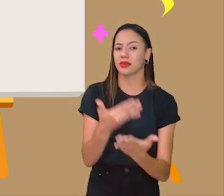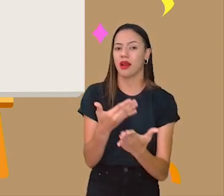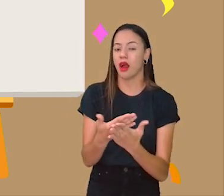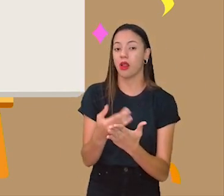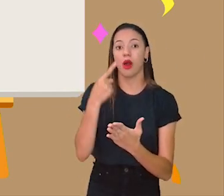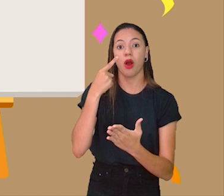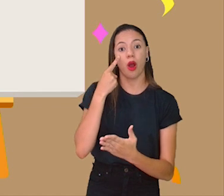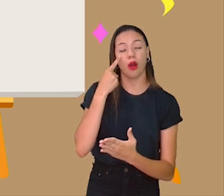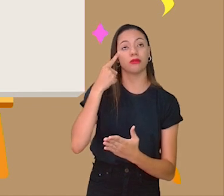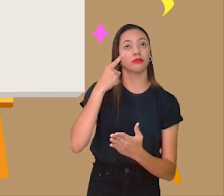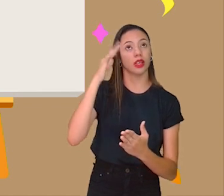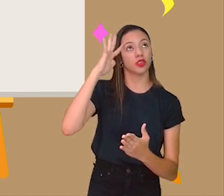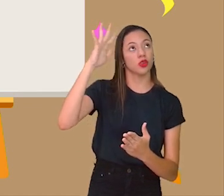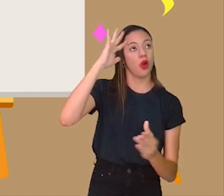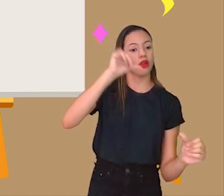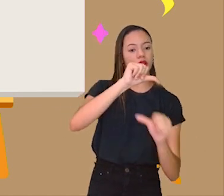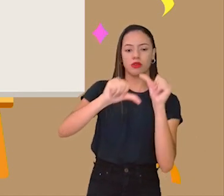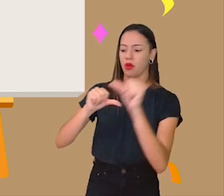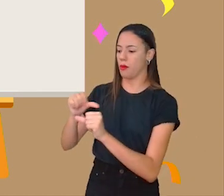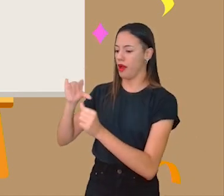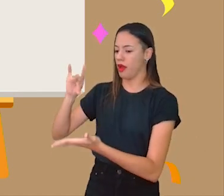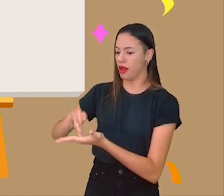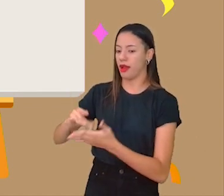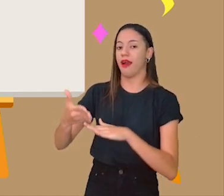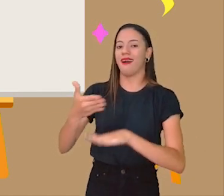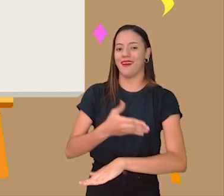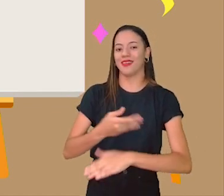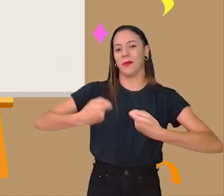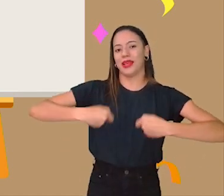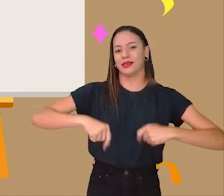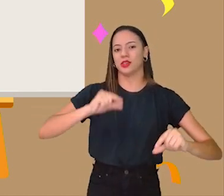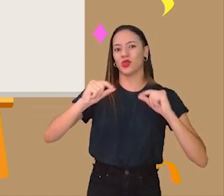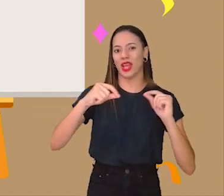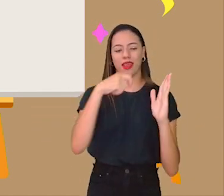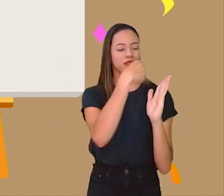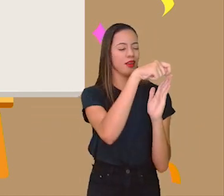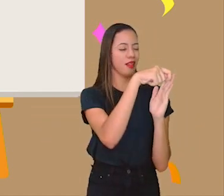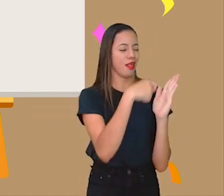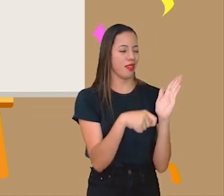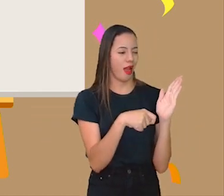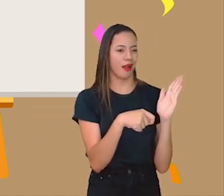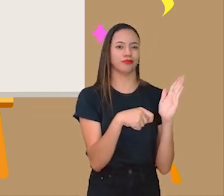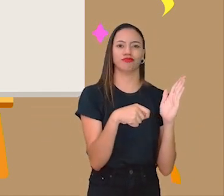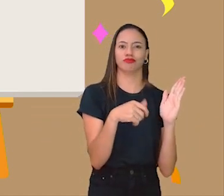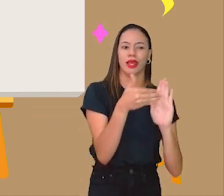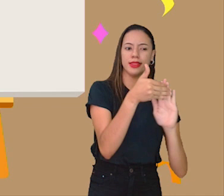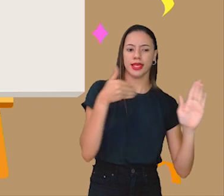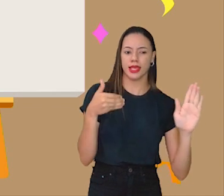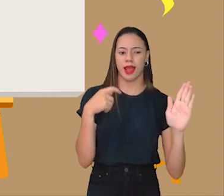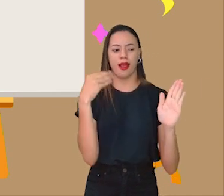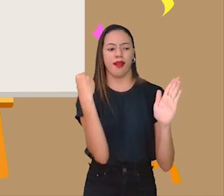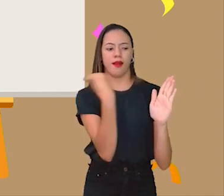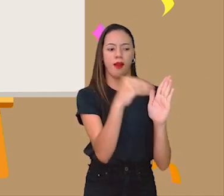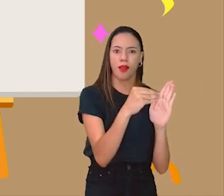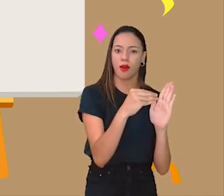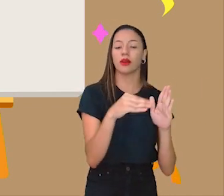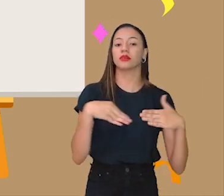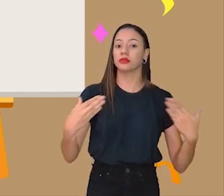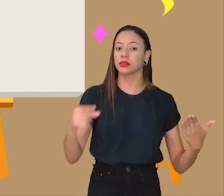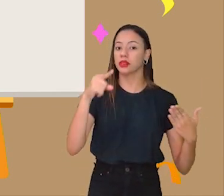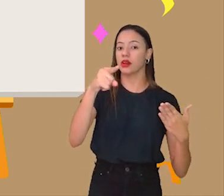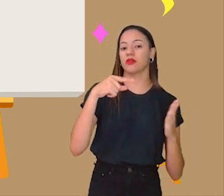um sonho. A gente também vai fazendo metas para esse sonho, né? Coloca do papel, tira do papel. Então anota aí, pessoal, qual é a